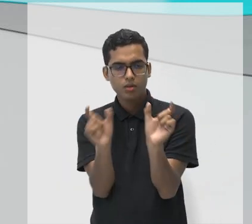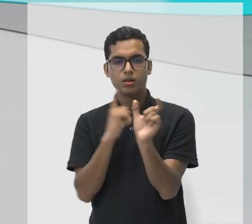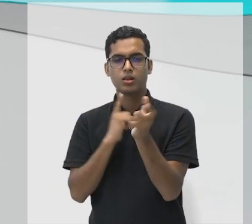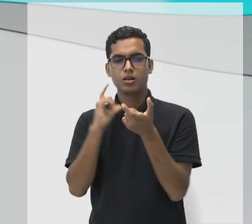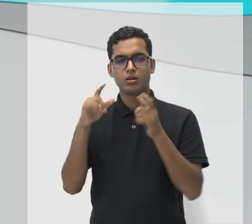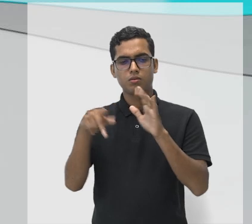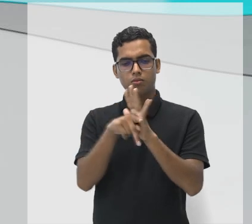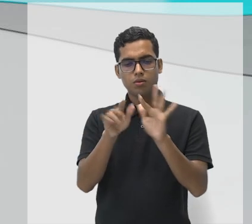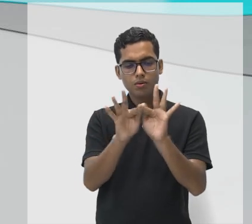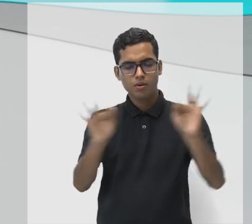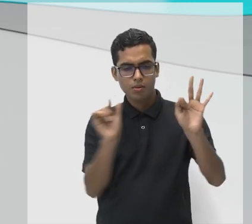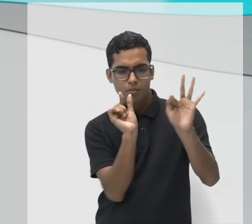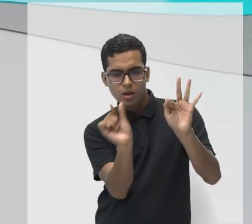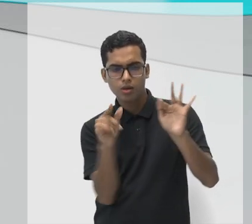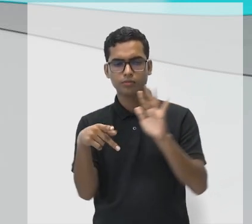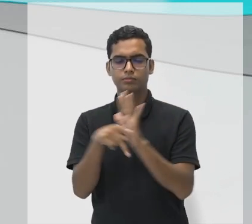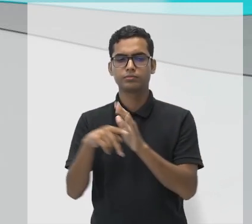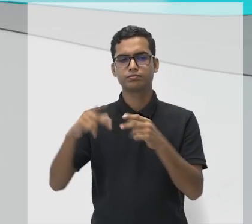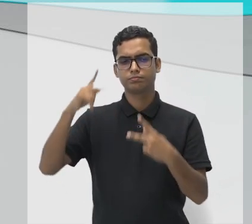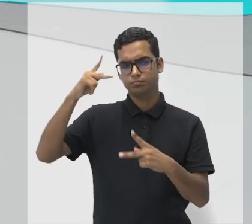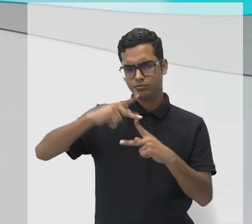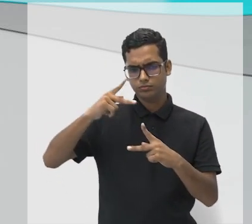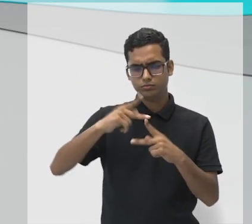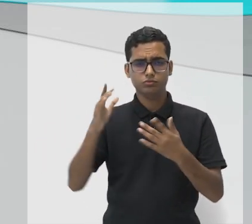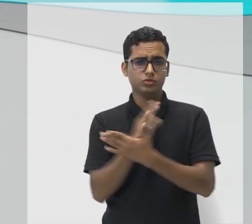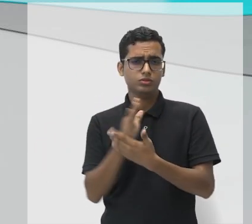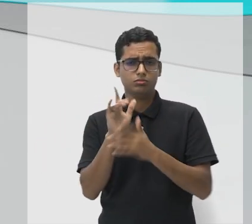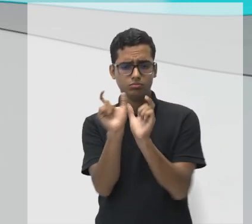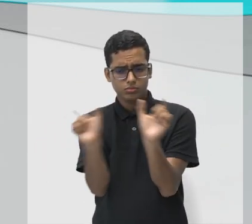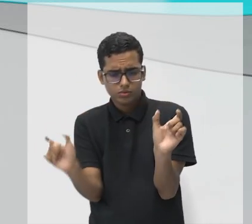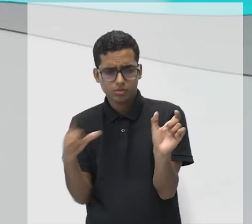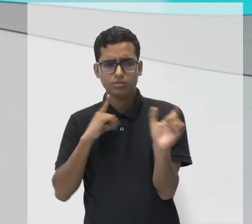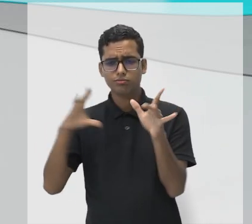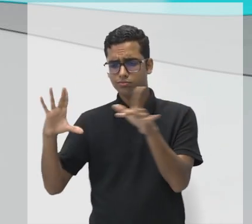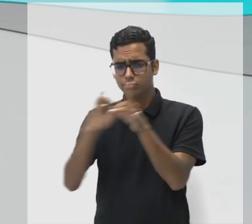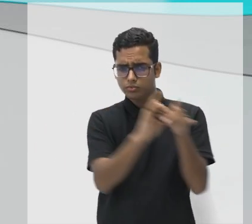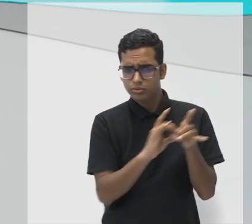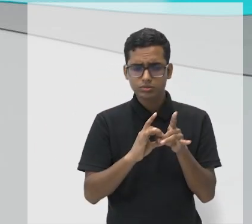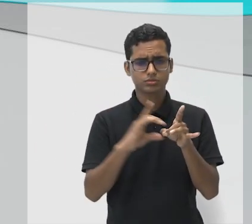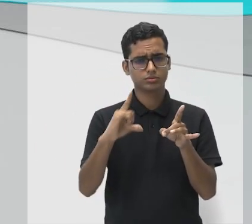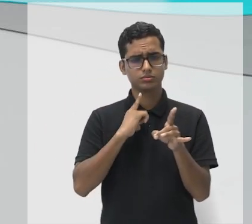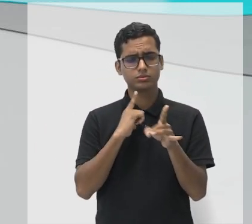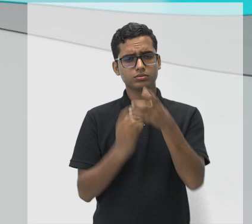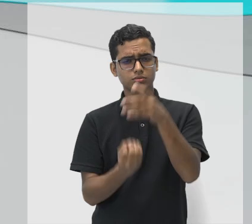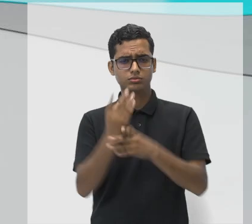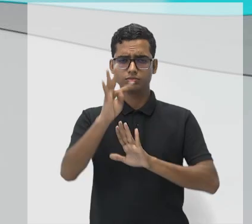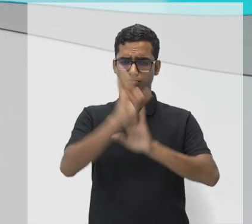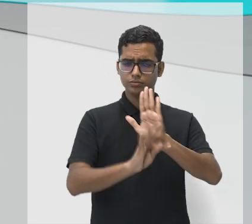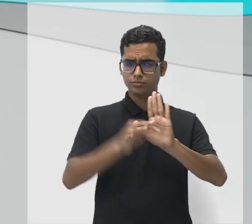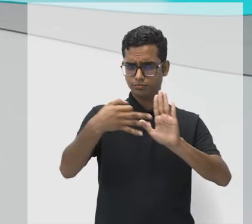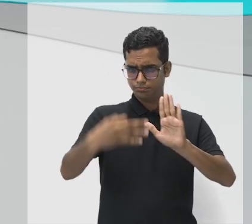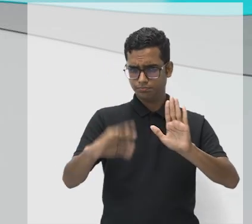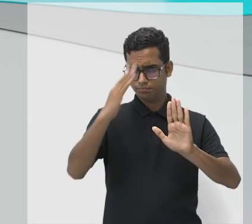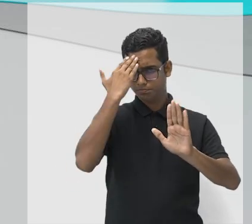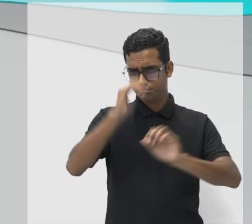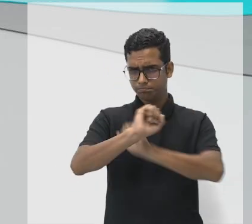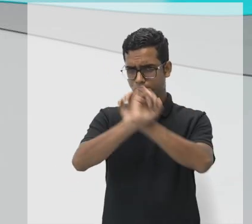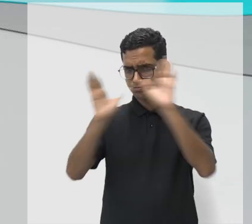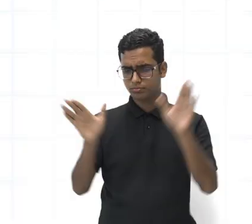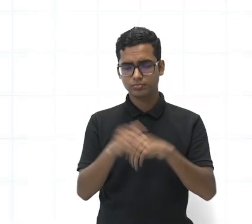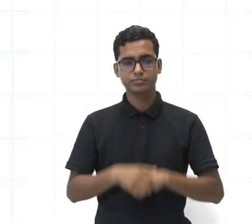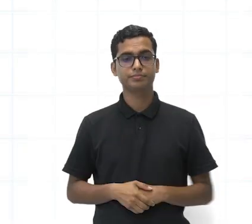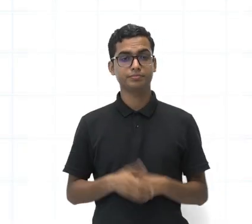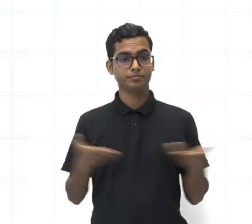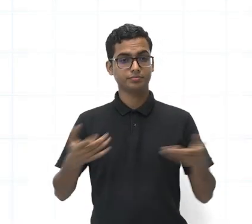conjunções, né, preposições e algumas palavrinhas ali para conectar essas respostas e formar um texto, tá certo? Vamos dar uma